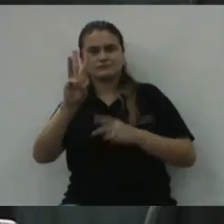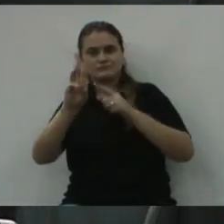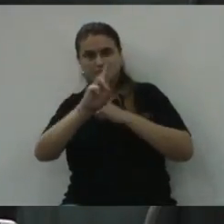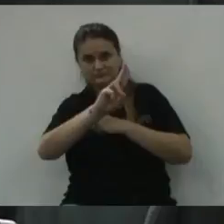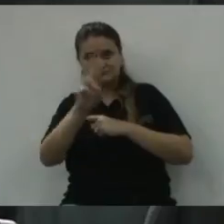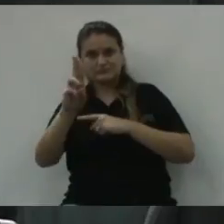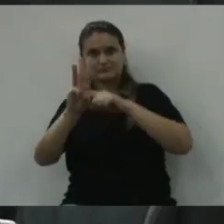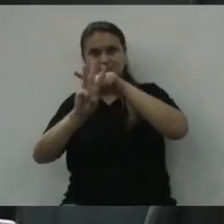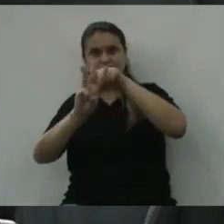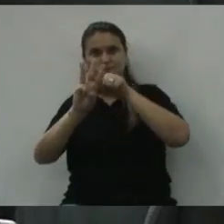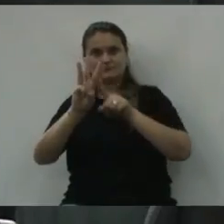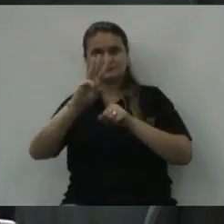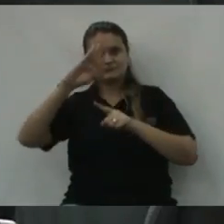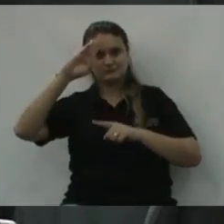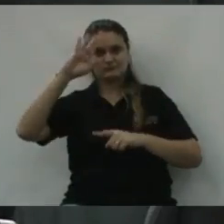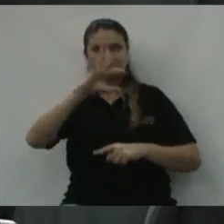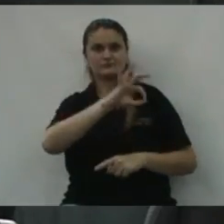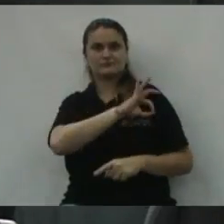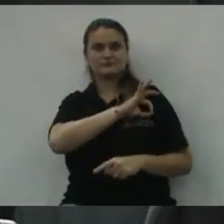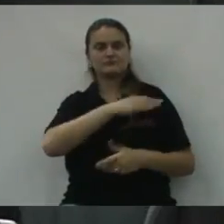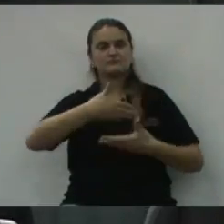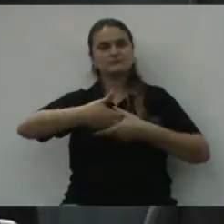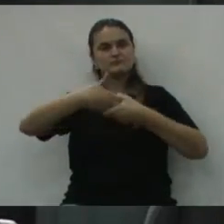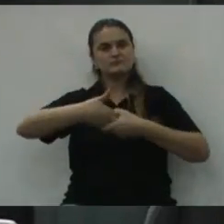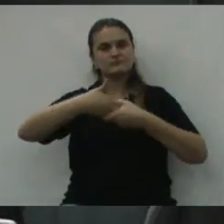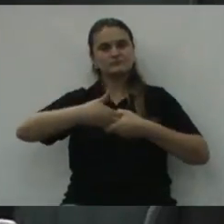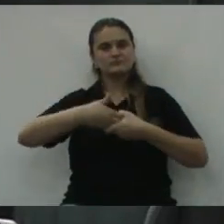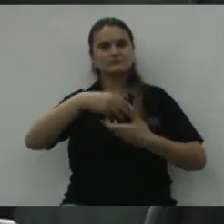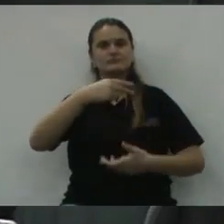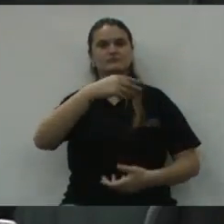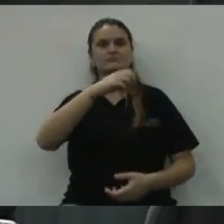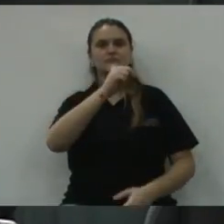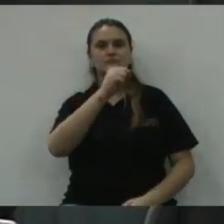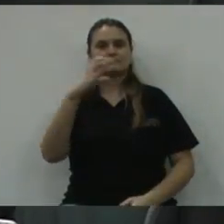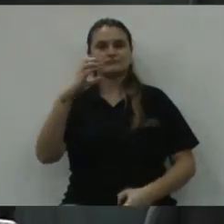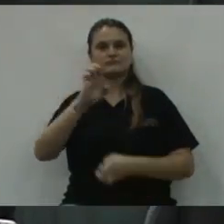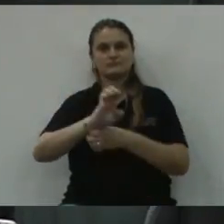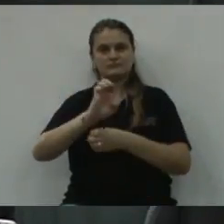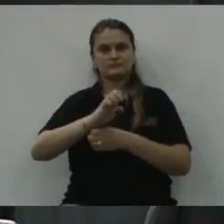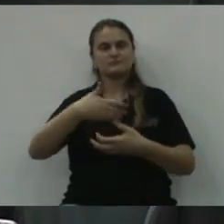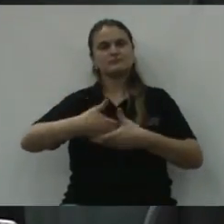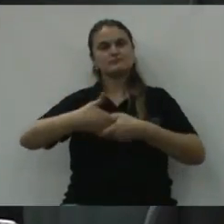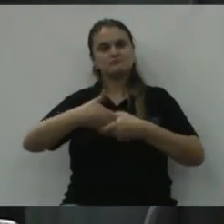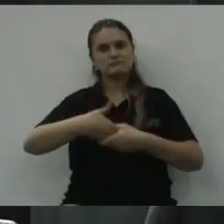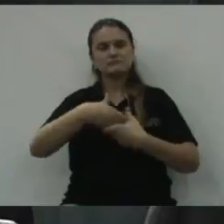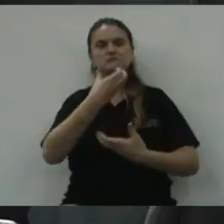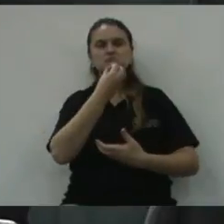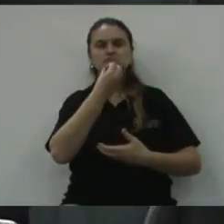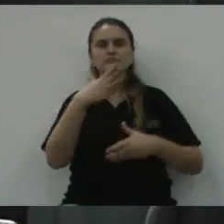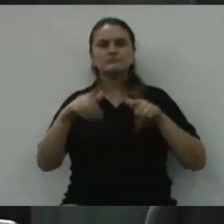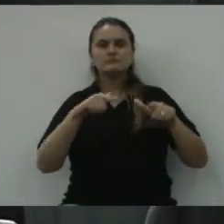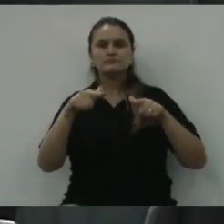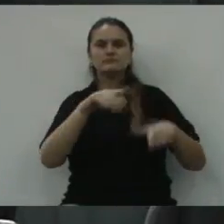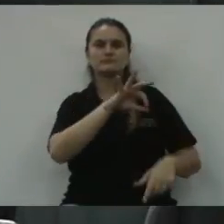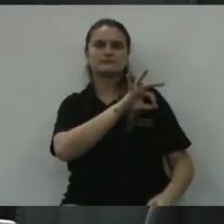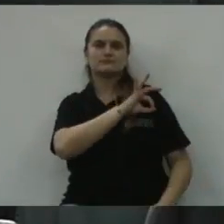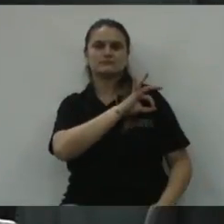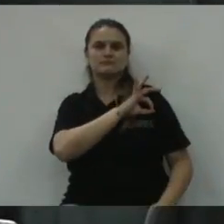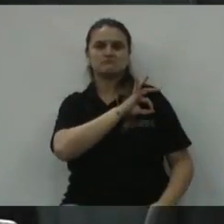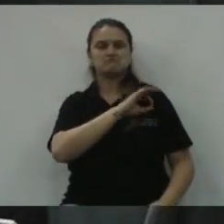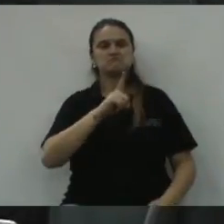nome de vocês parabenizar a toda a corporação da polícia militar do estado de santa catarina parabéns a vocês por bem